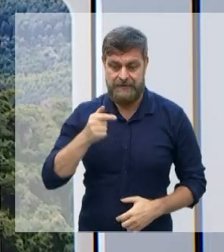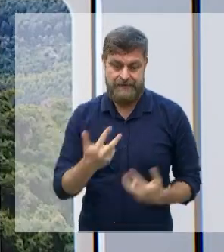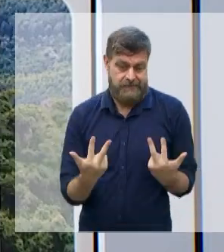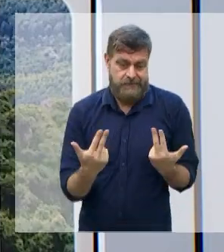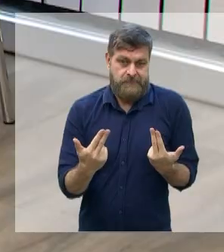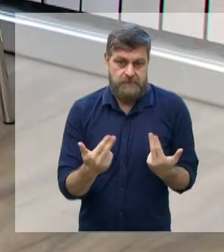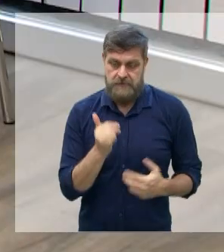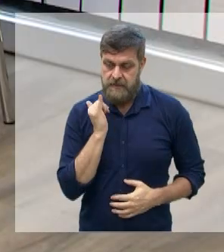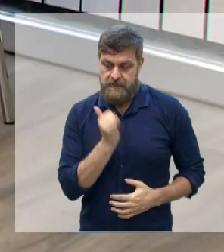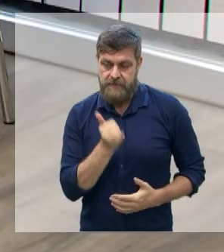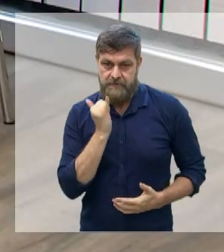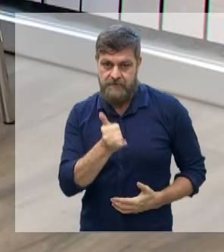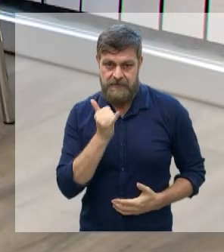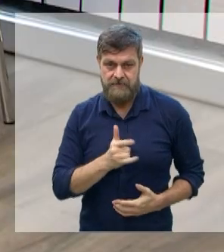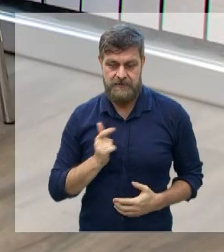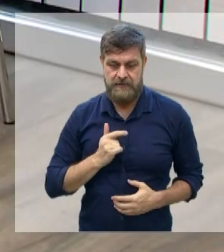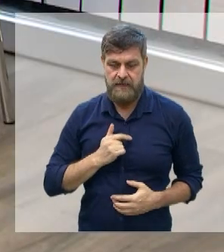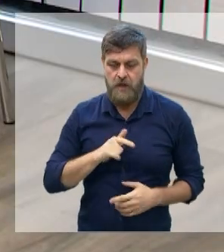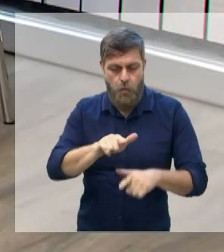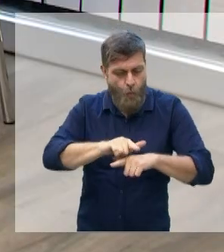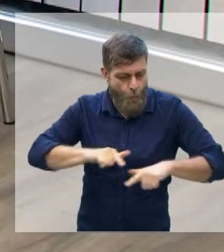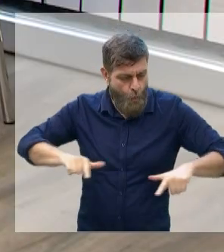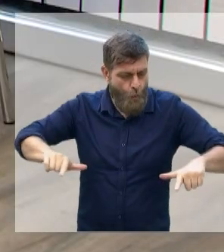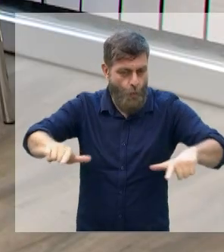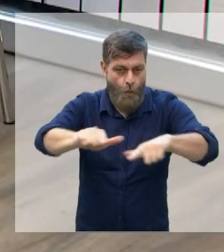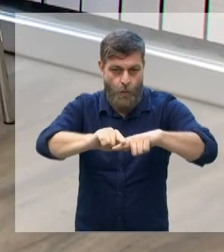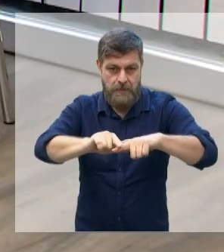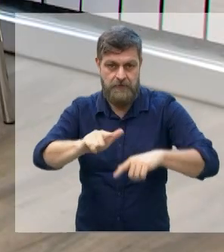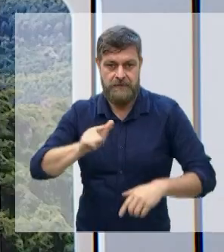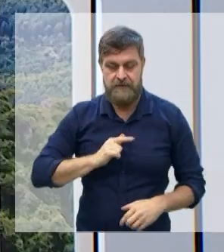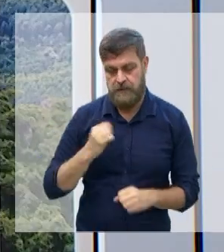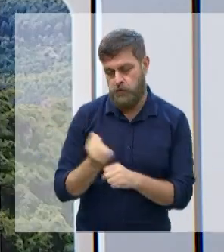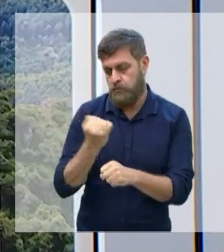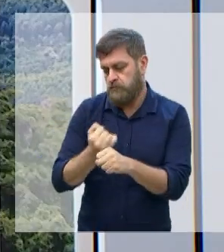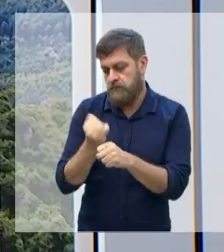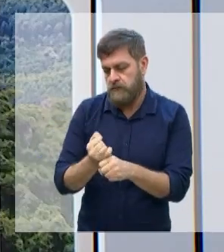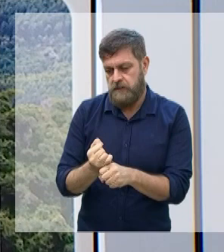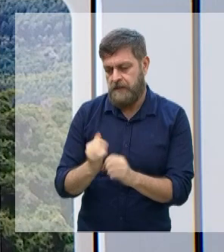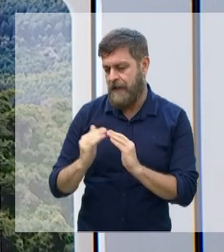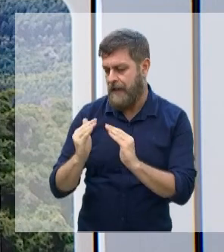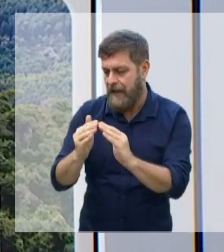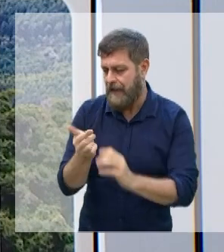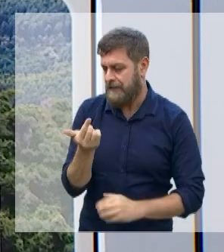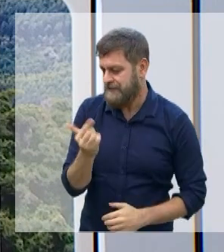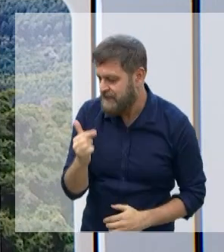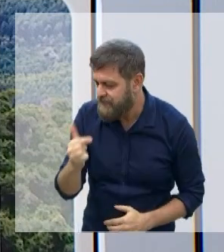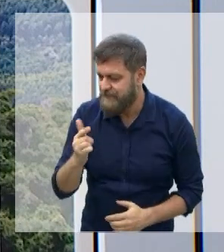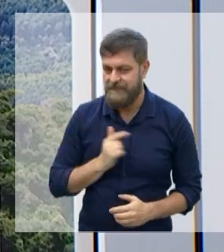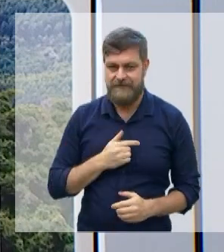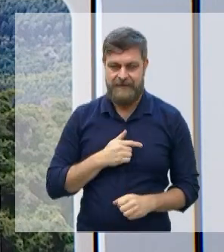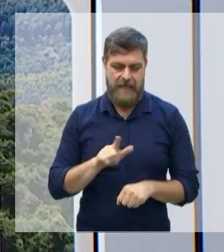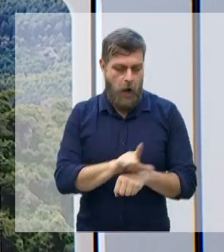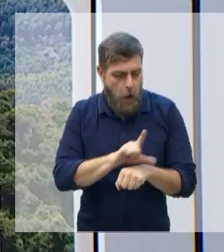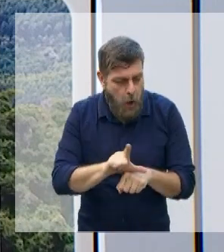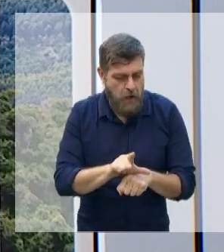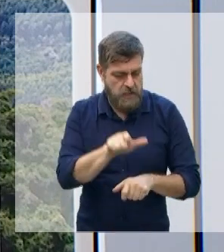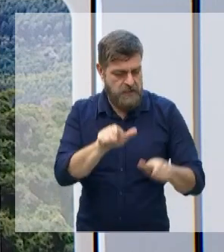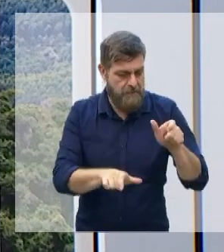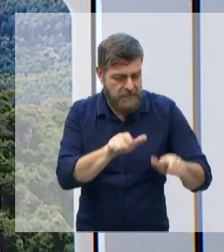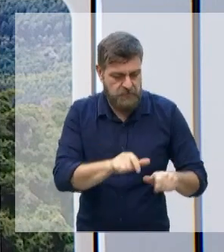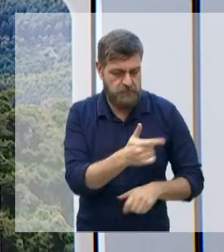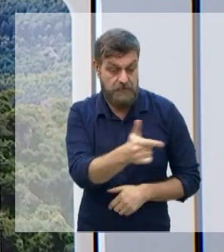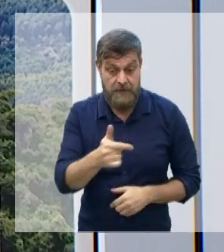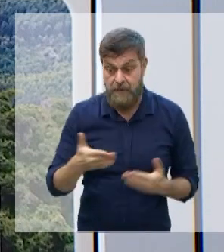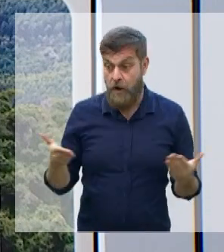diz o camões poder desabitado o nuna está conseguindo local que ninguém mora que não tem via tudo mais num